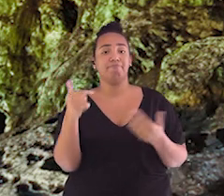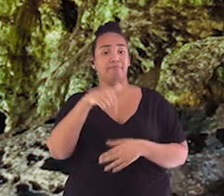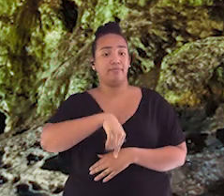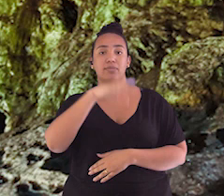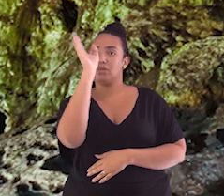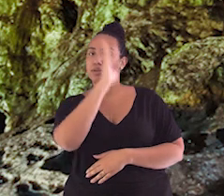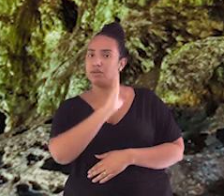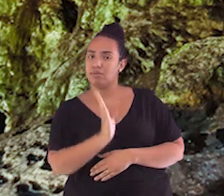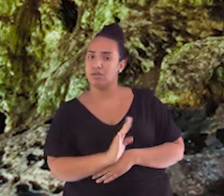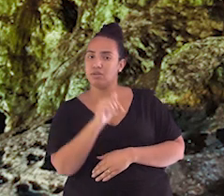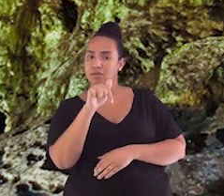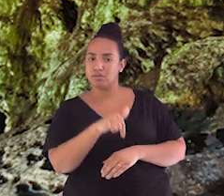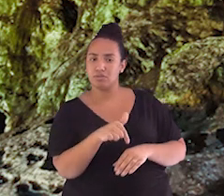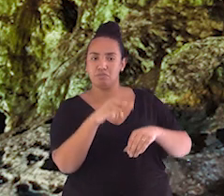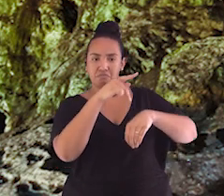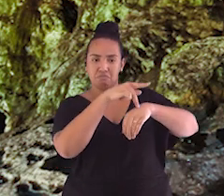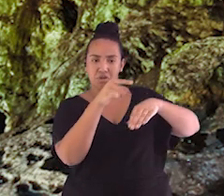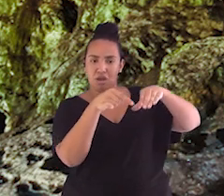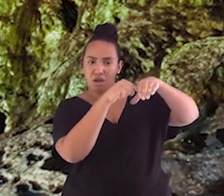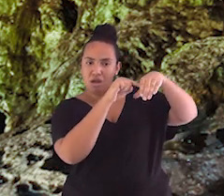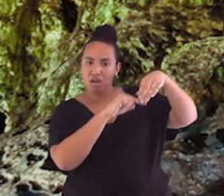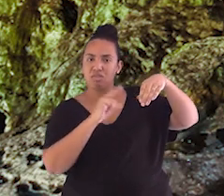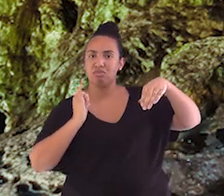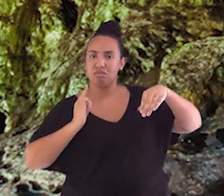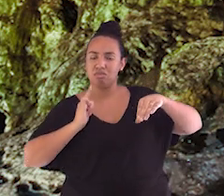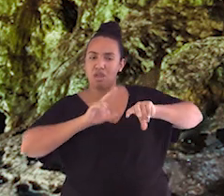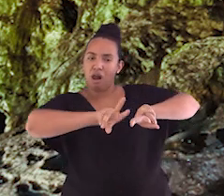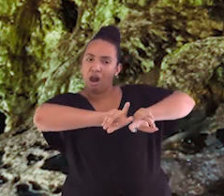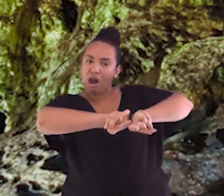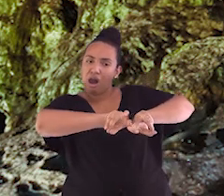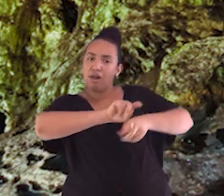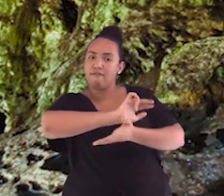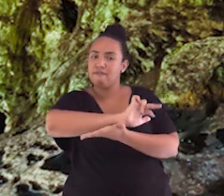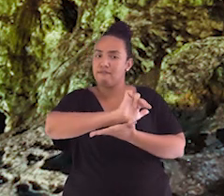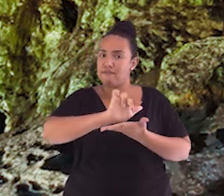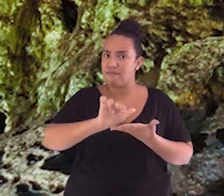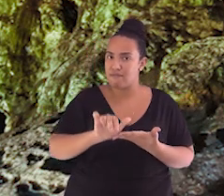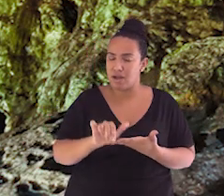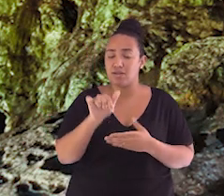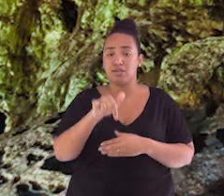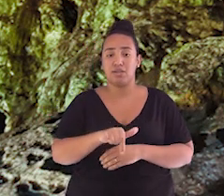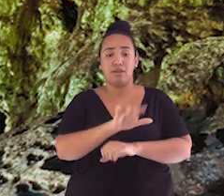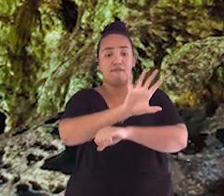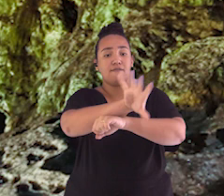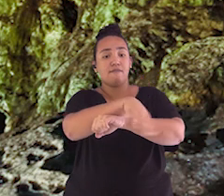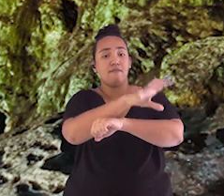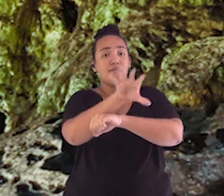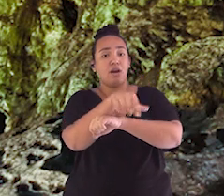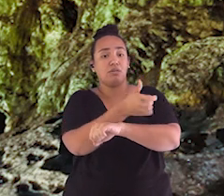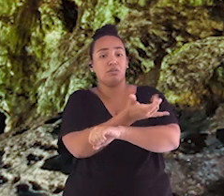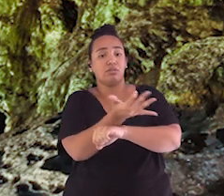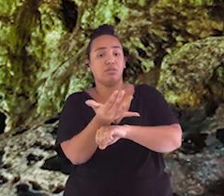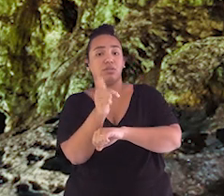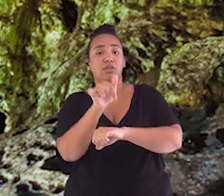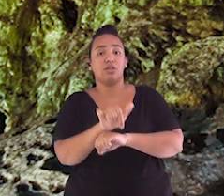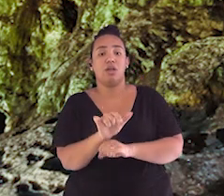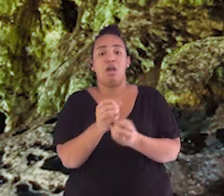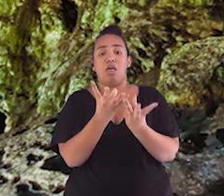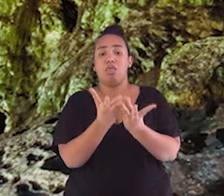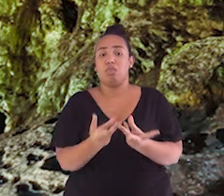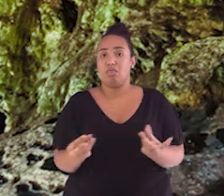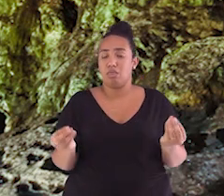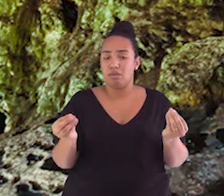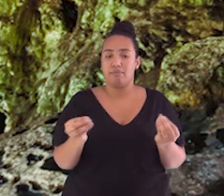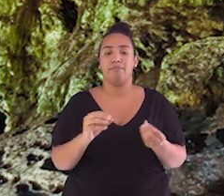conservam ossadas e vestígios fósseis de uma rica fauna extinta, especialmente dos grandes mamíferos do